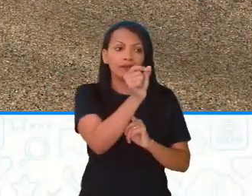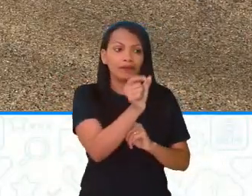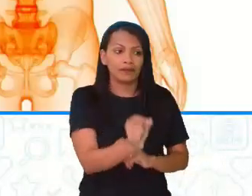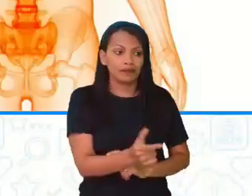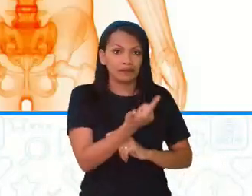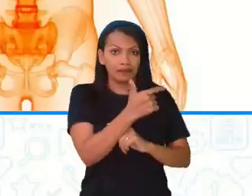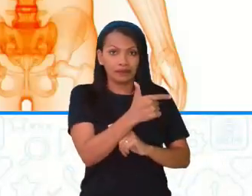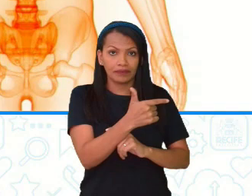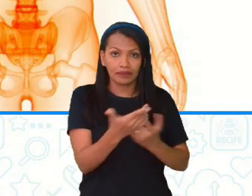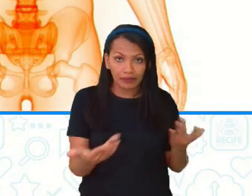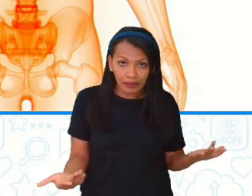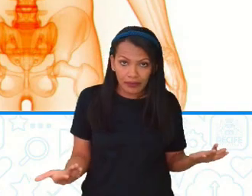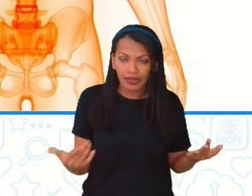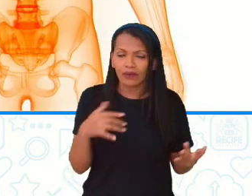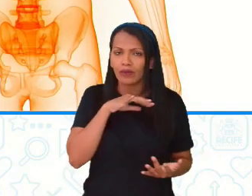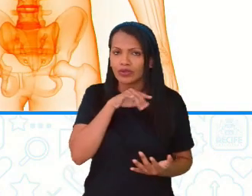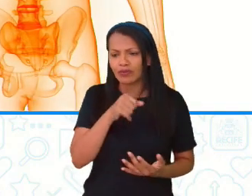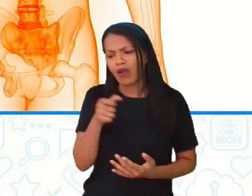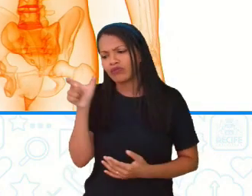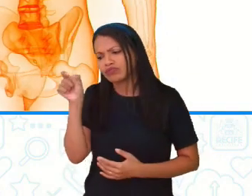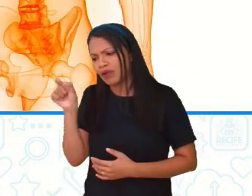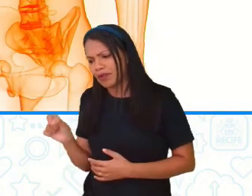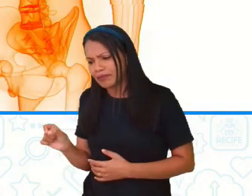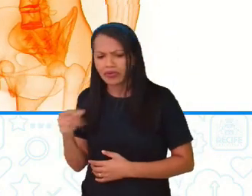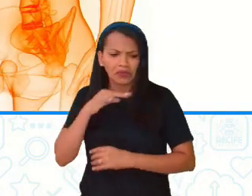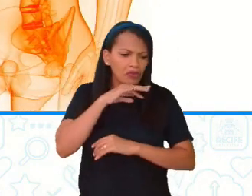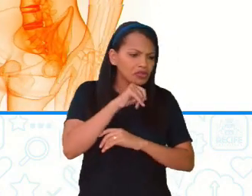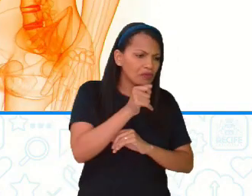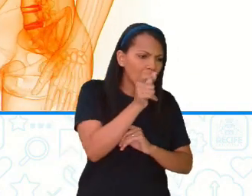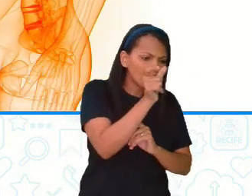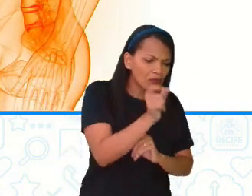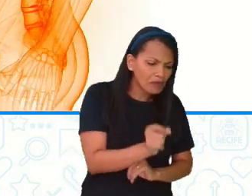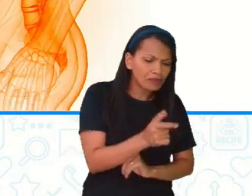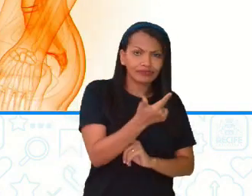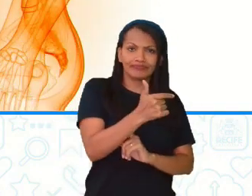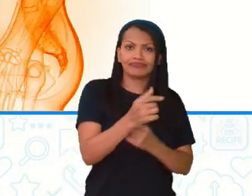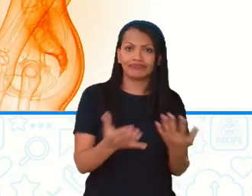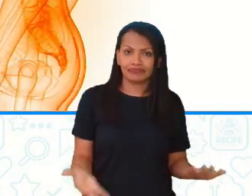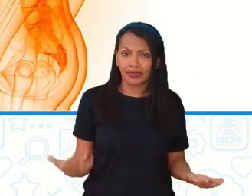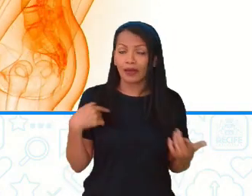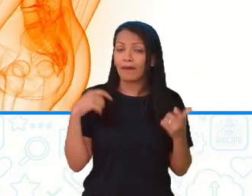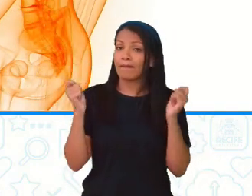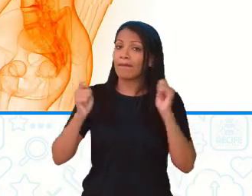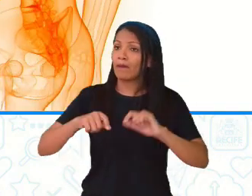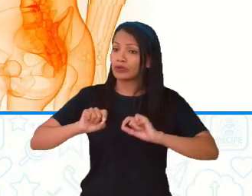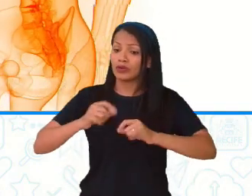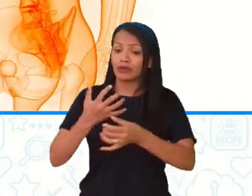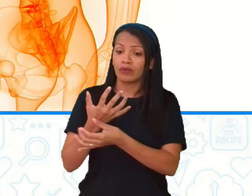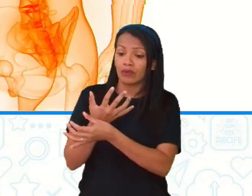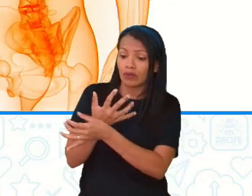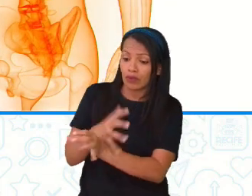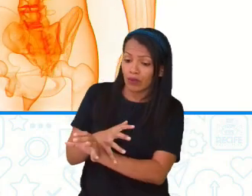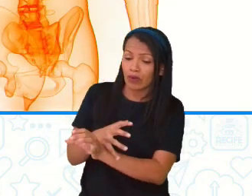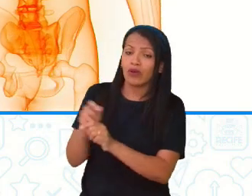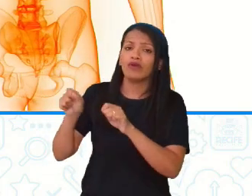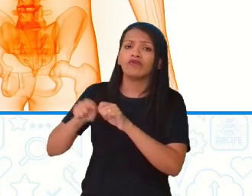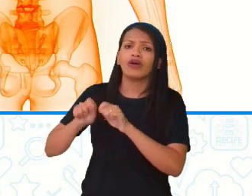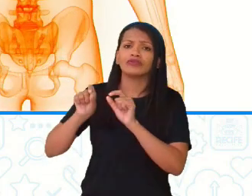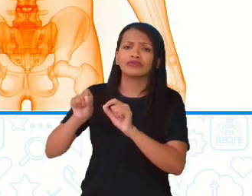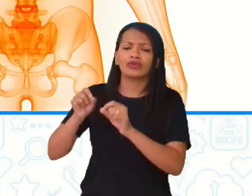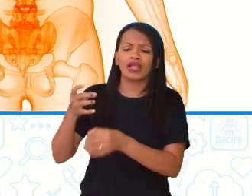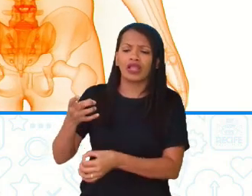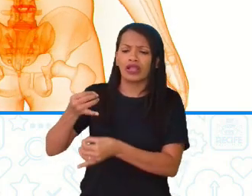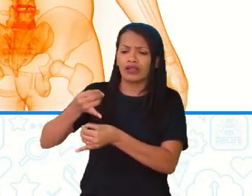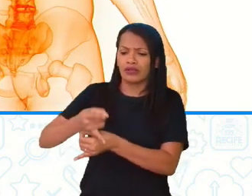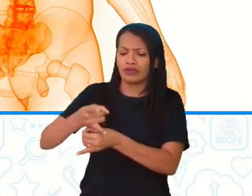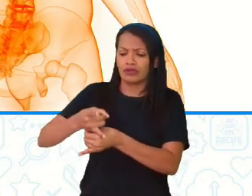Então fica fácil aí, não é? E lembrando a vocês, ó, que eles possuem os ossos que formam essa coluna